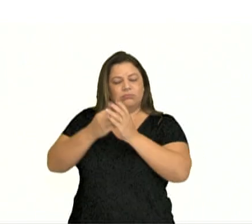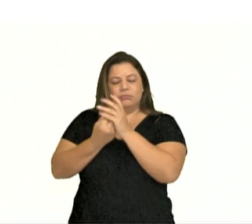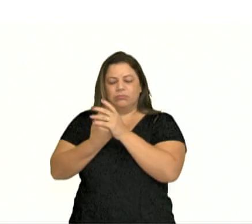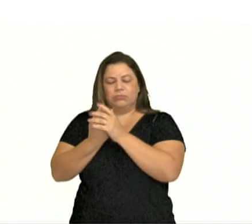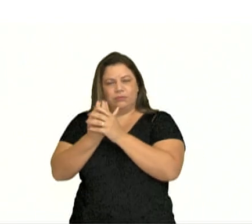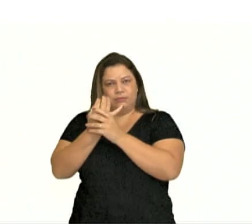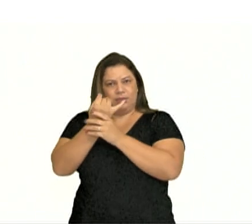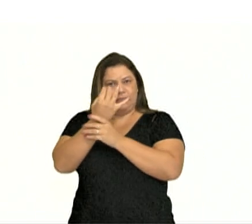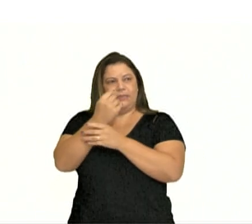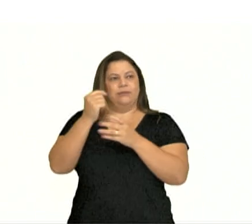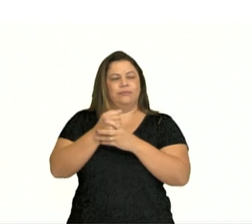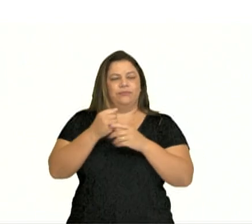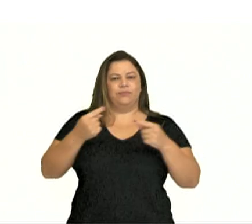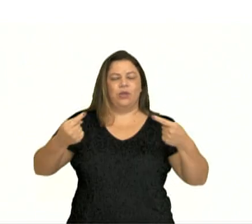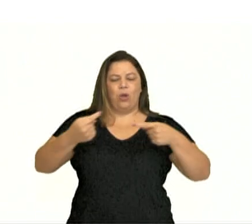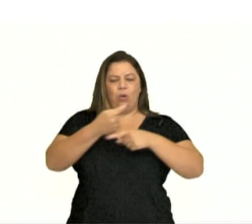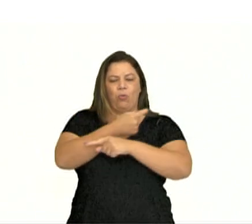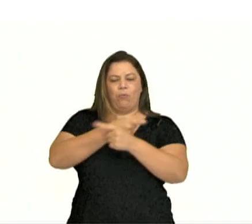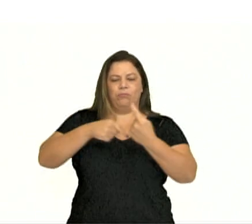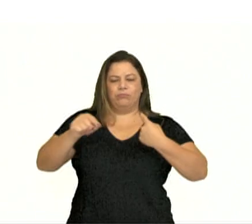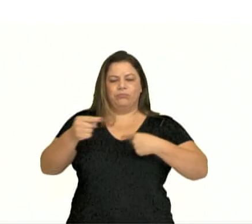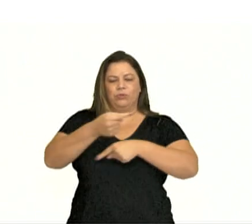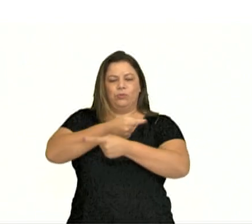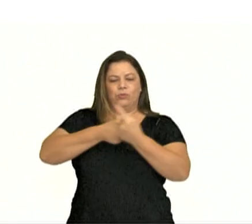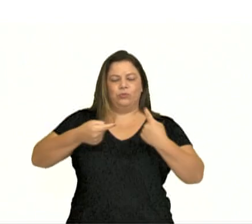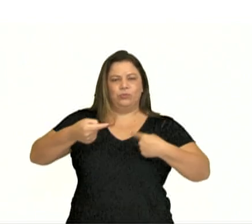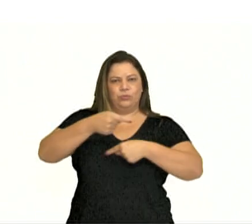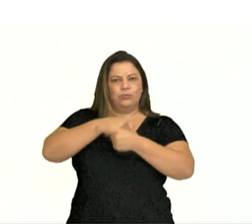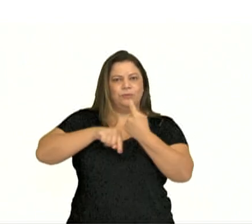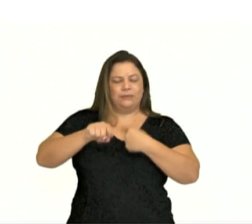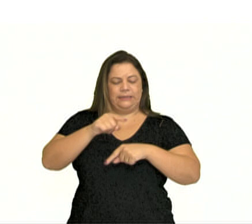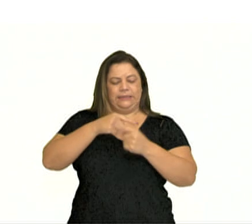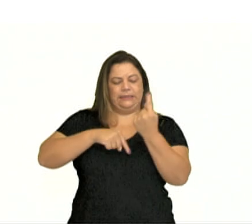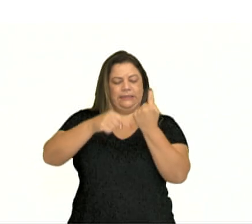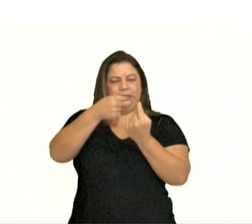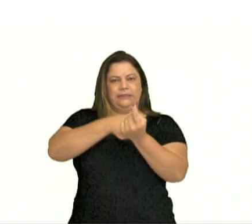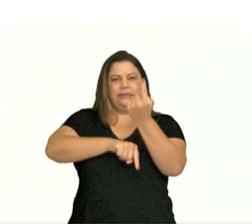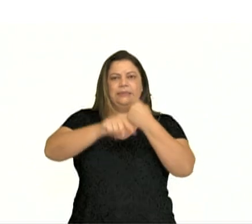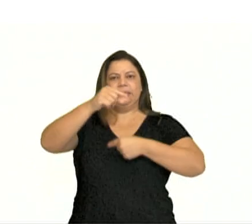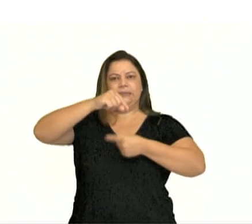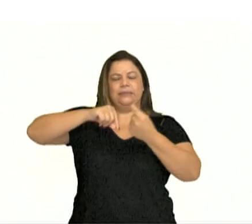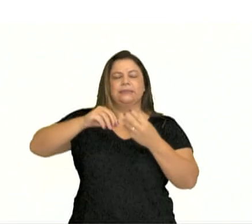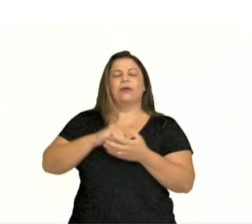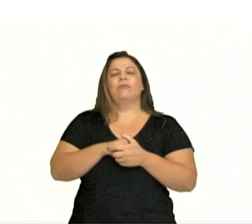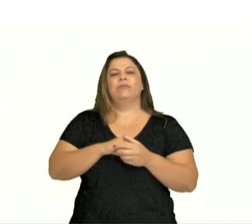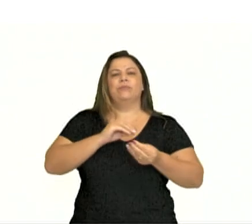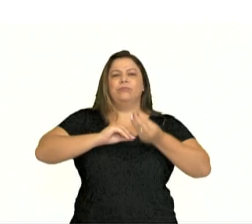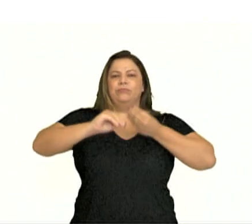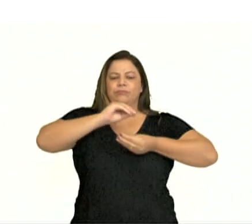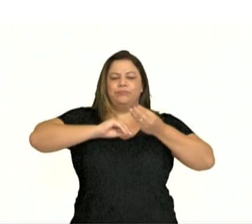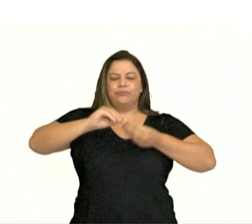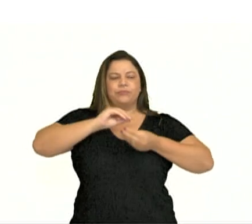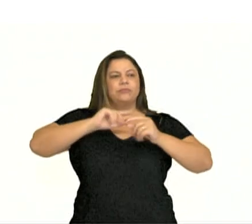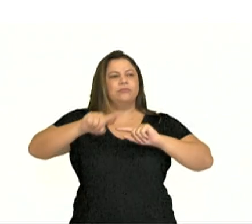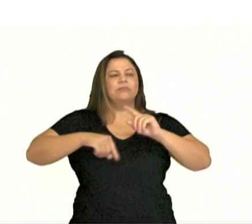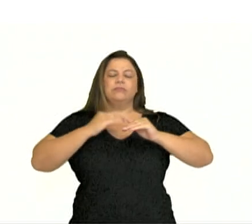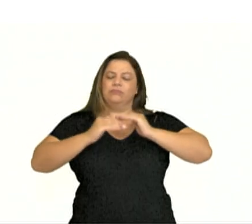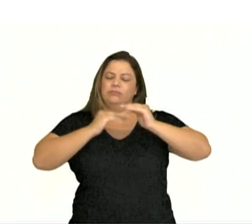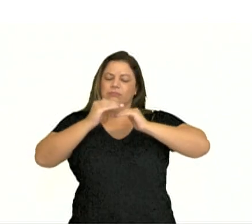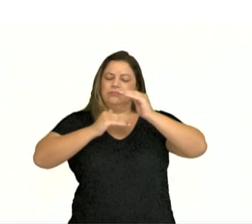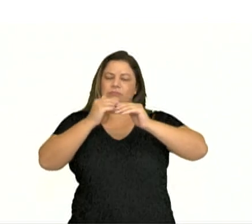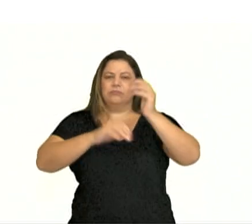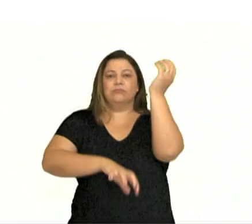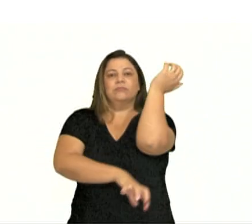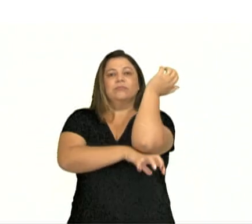desenvolva, a condução dos nutrientes no interior dela para o próprio crescimento das raízes, do caule,